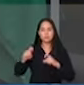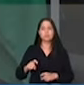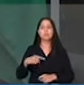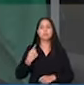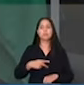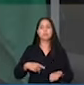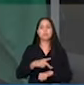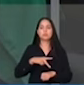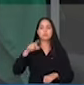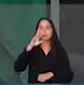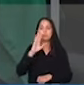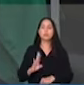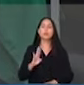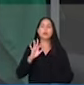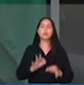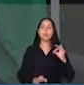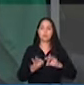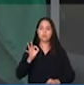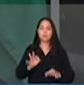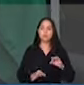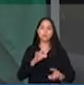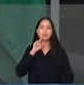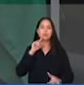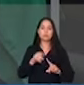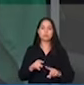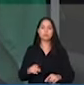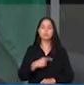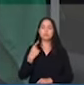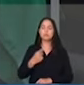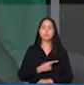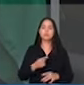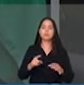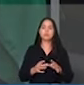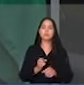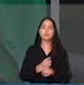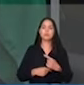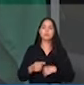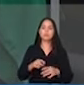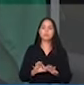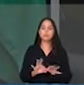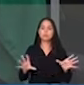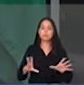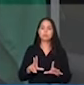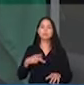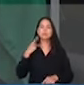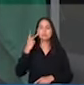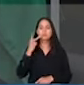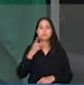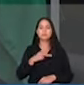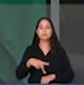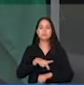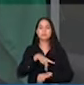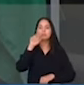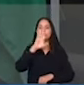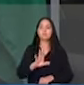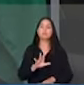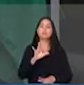Liberdade econômica e pela política de nosso país honrando E agradecendo 53.280